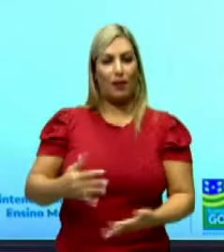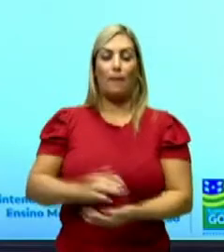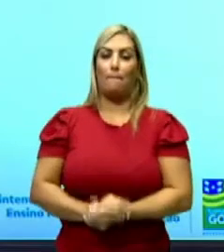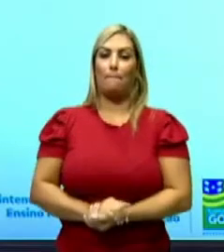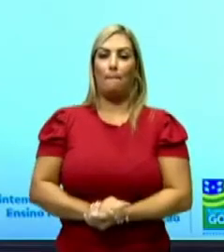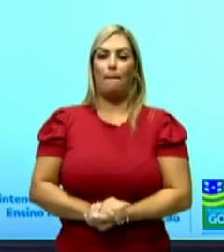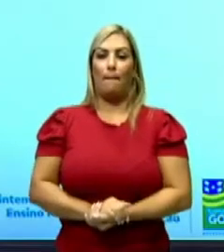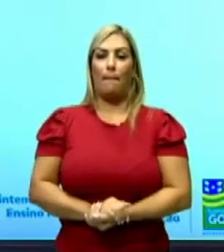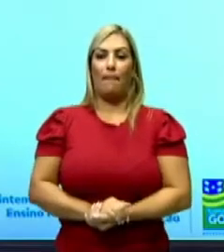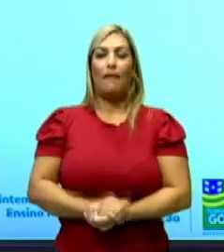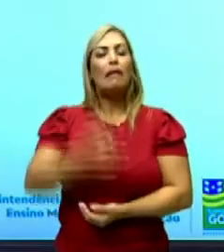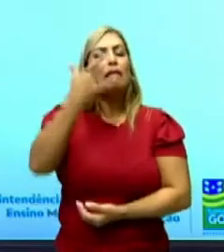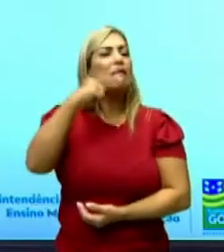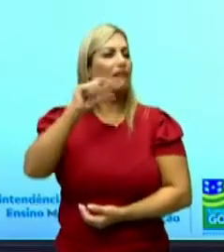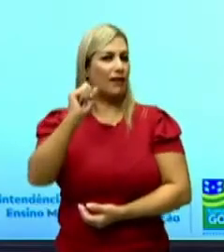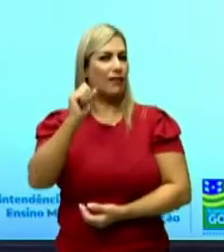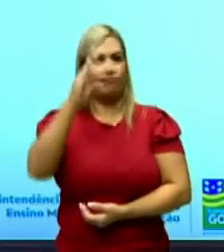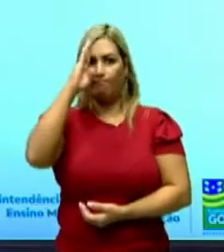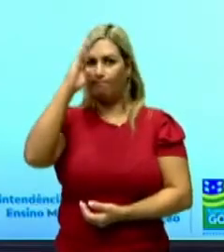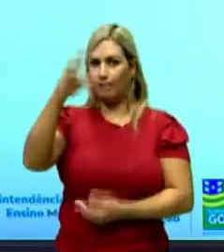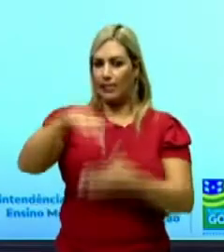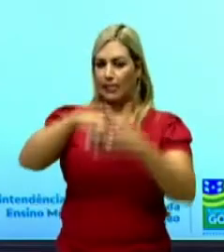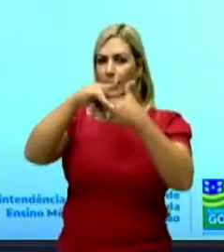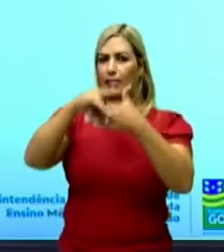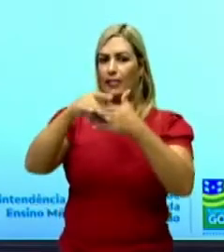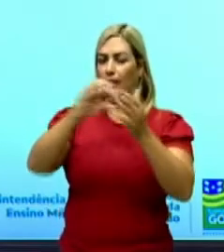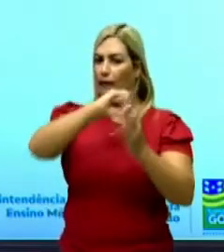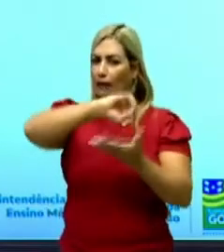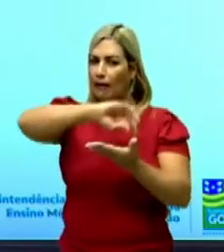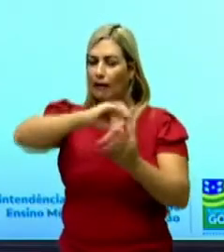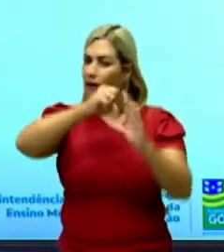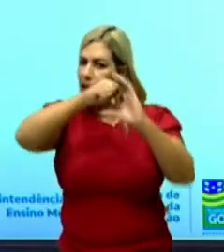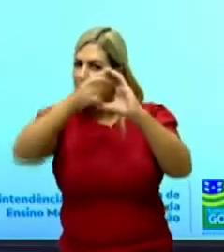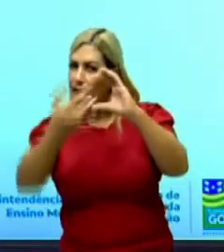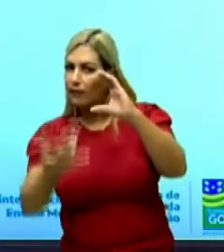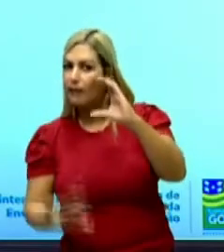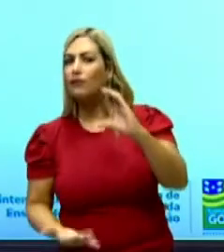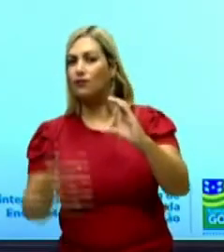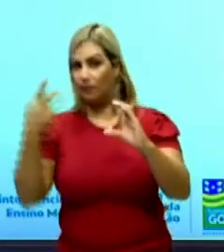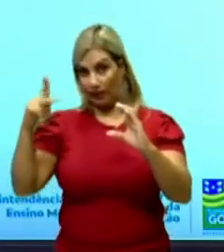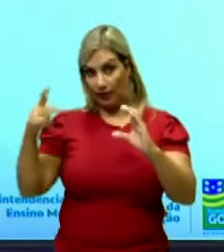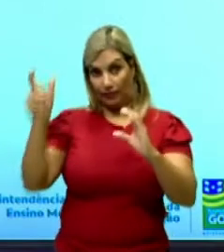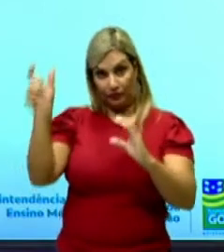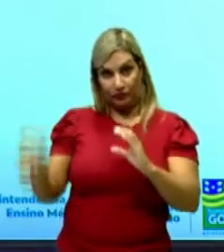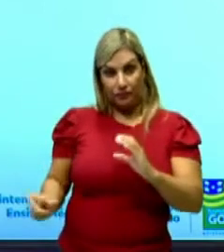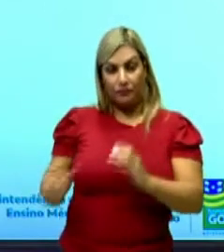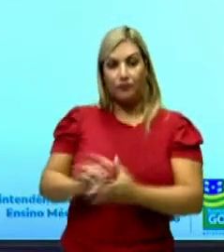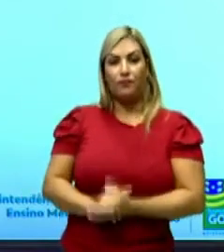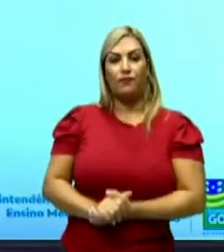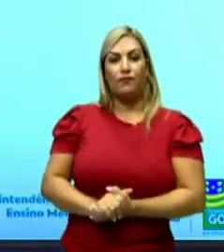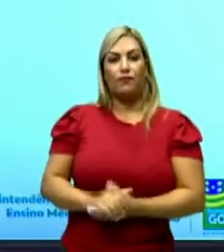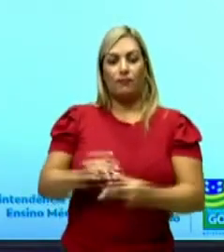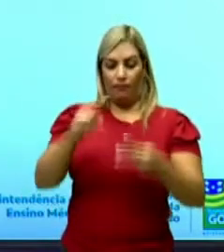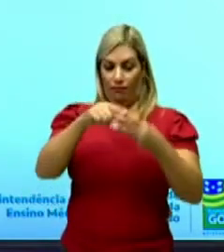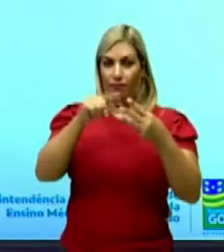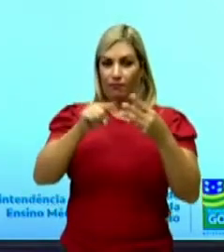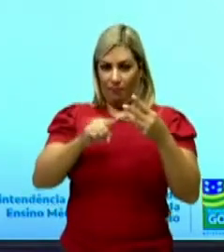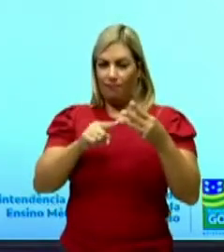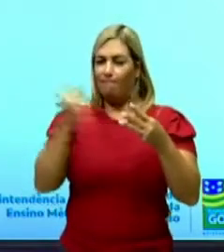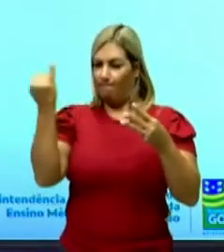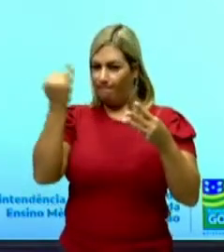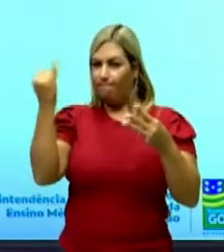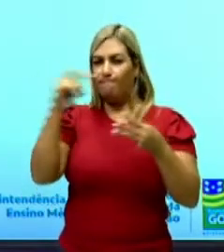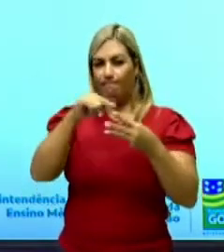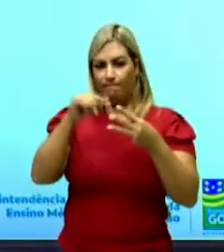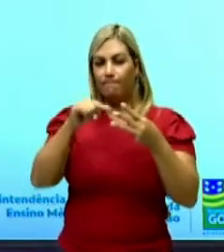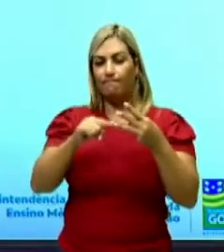hoje tão faraó quem que era nesse líder político e religioso né eu separei três características que eu